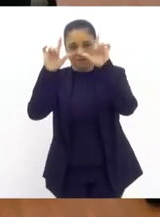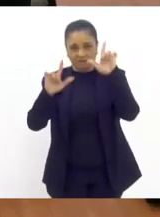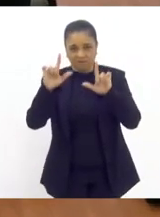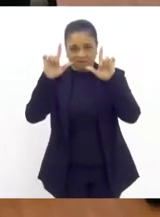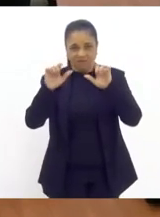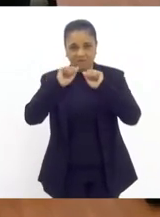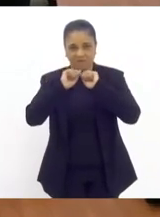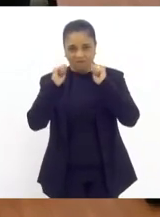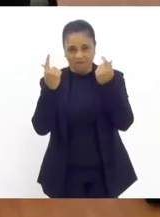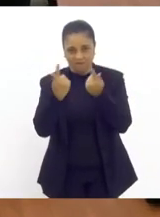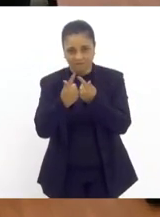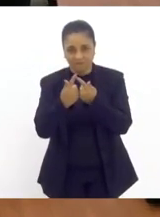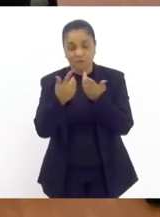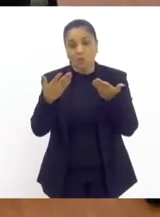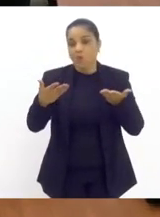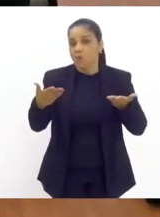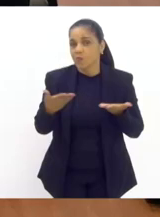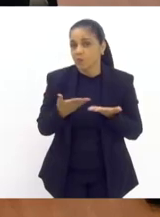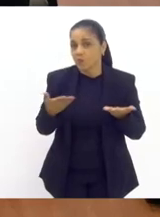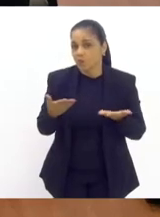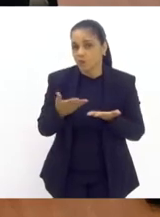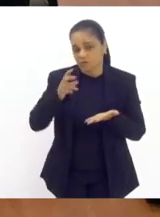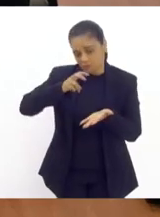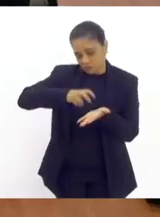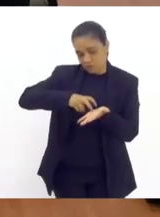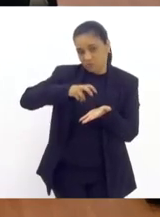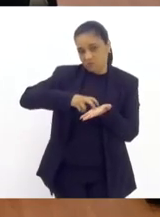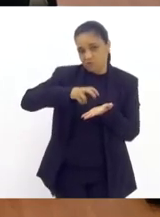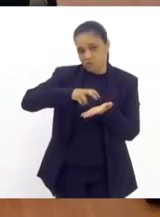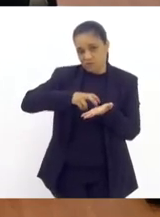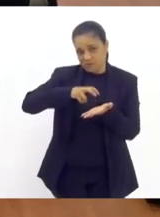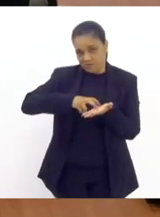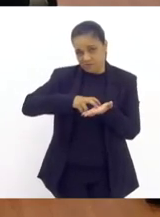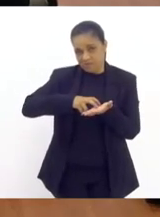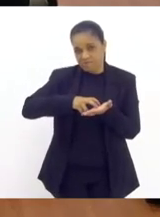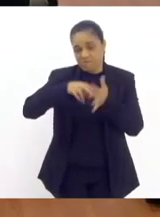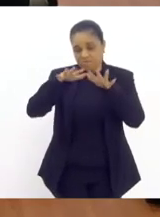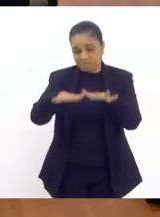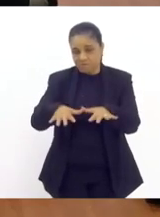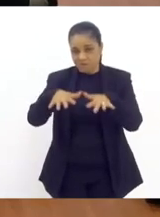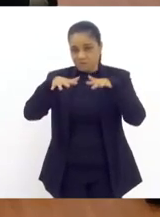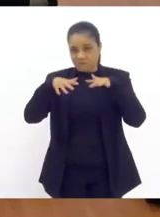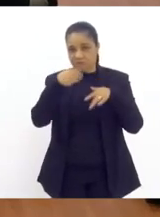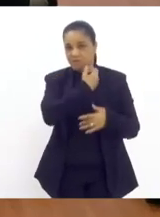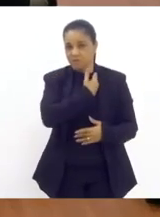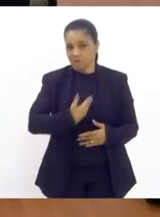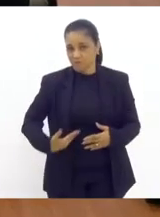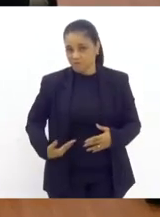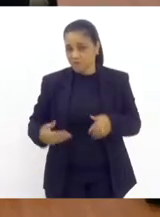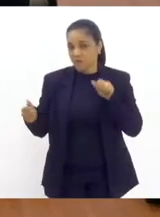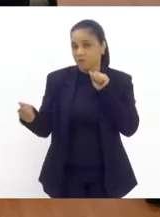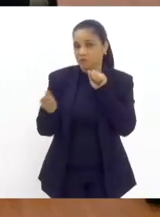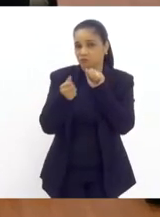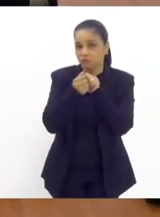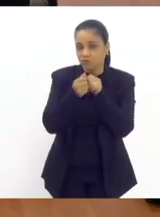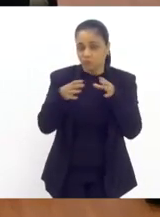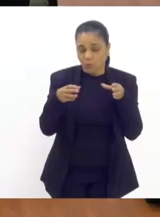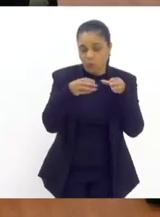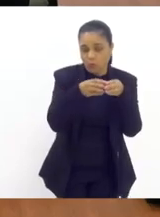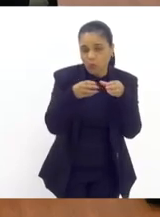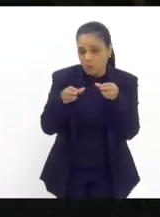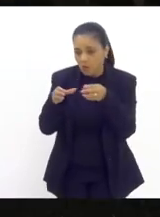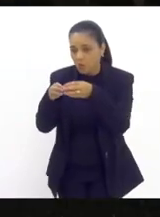hoje nós tivemos aqui de manhã nesta casa uma audiência pública conjunta das comissões